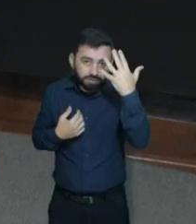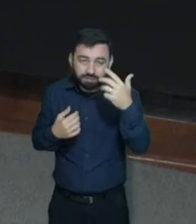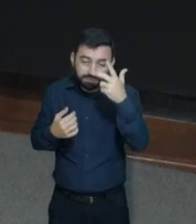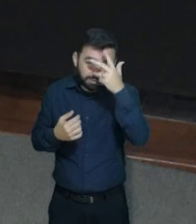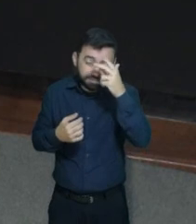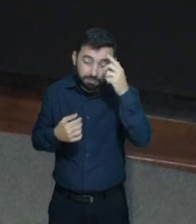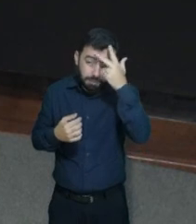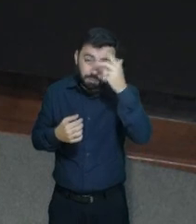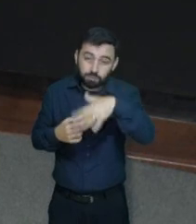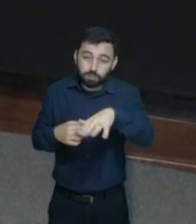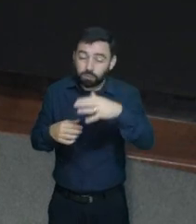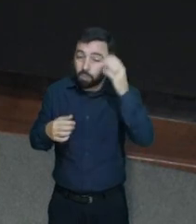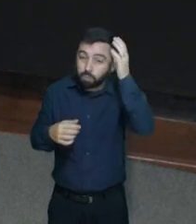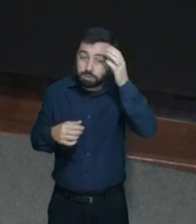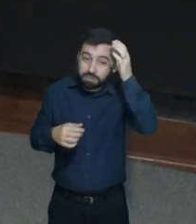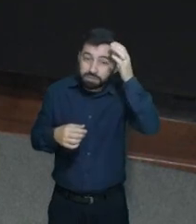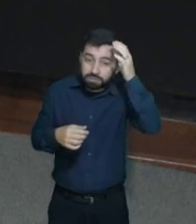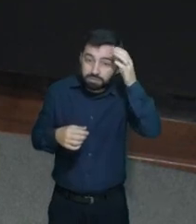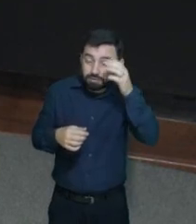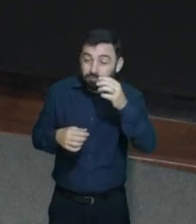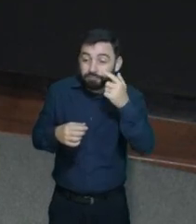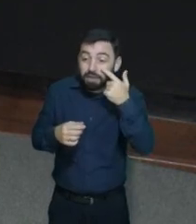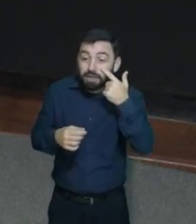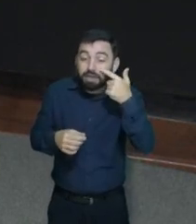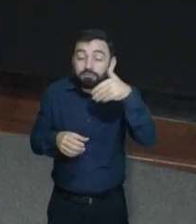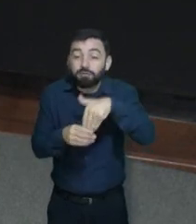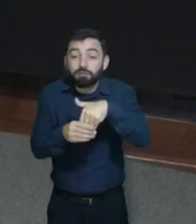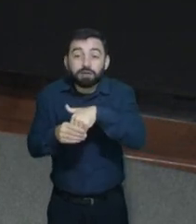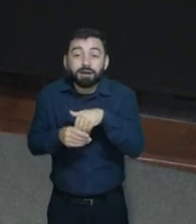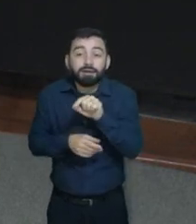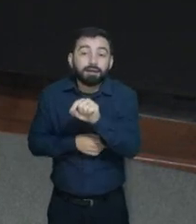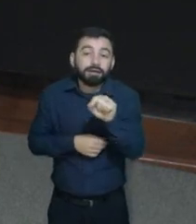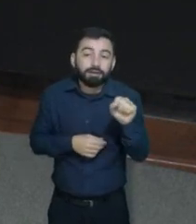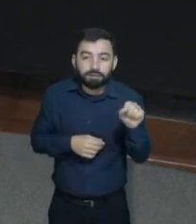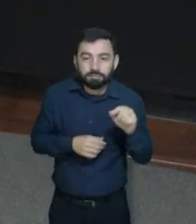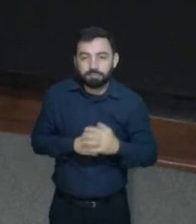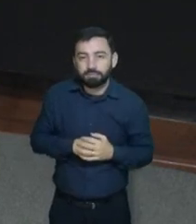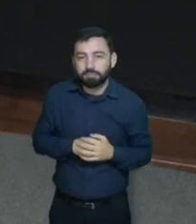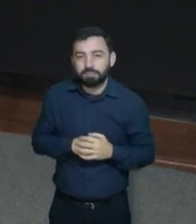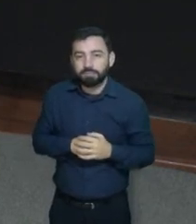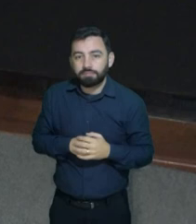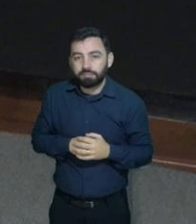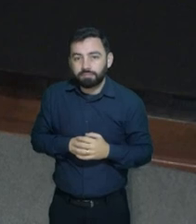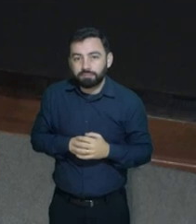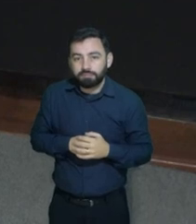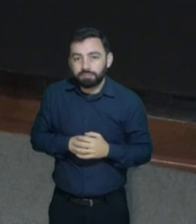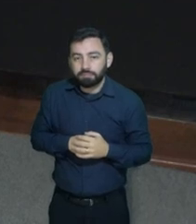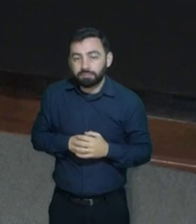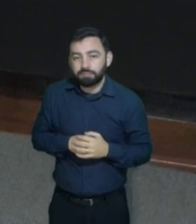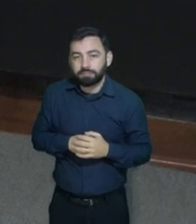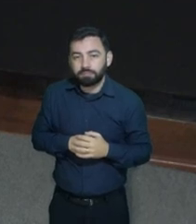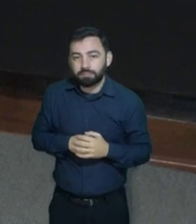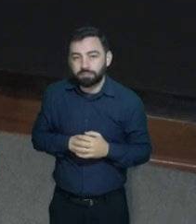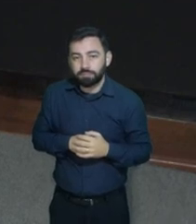pessoas não têm essa conscientização de olhar quem vota, né, em legislações que são